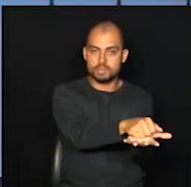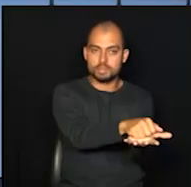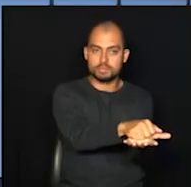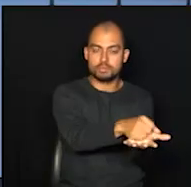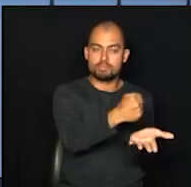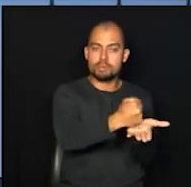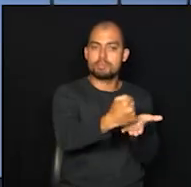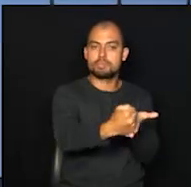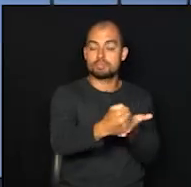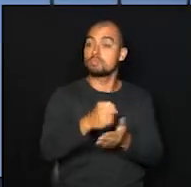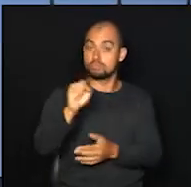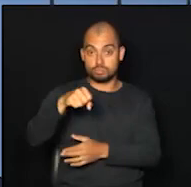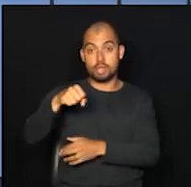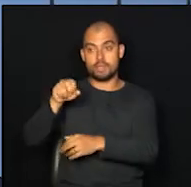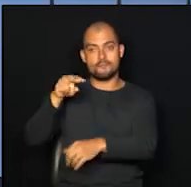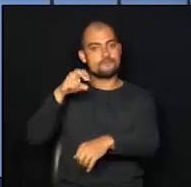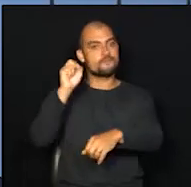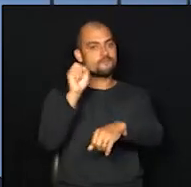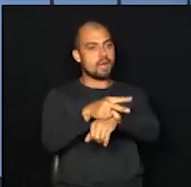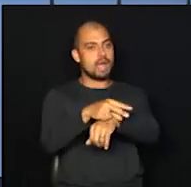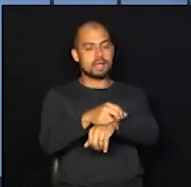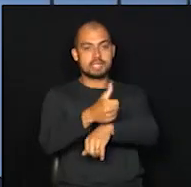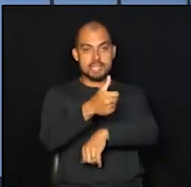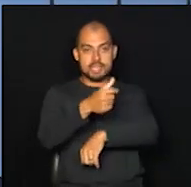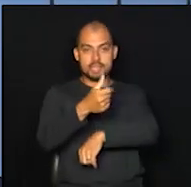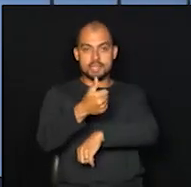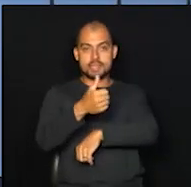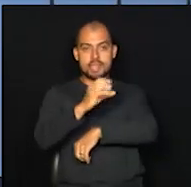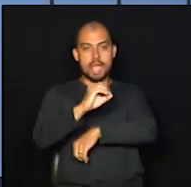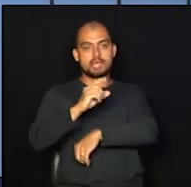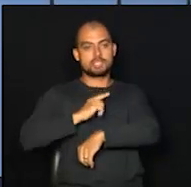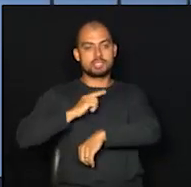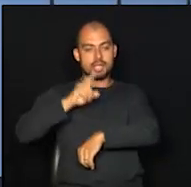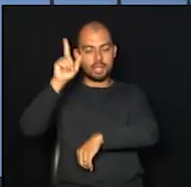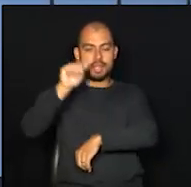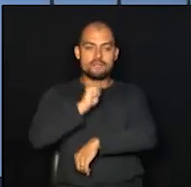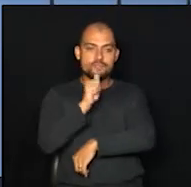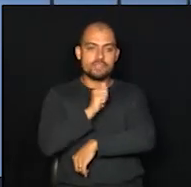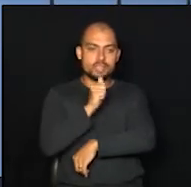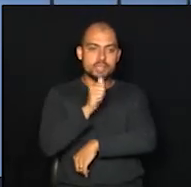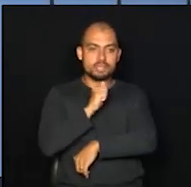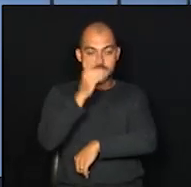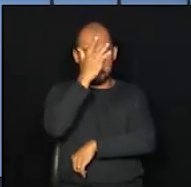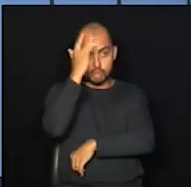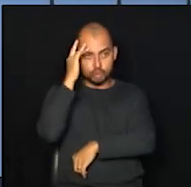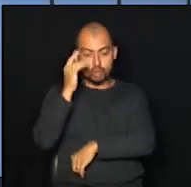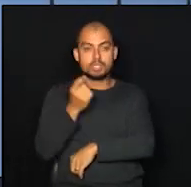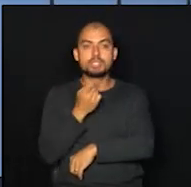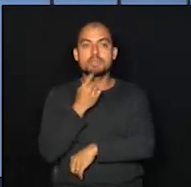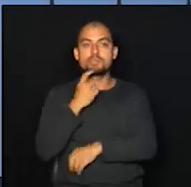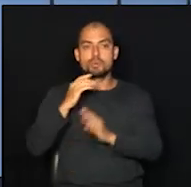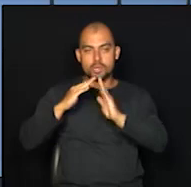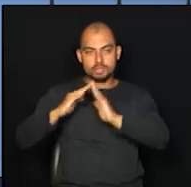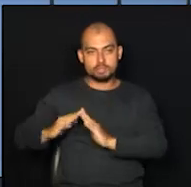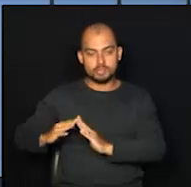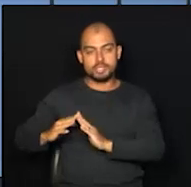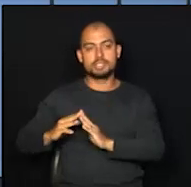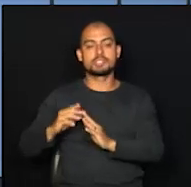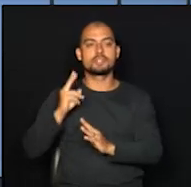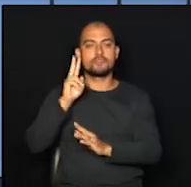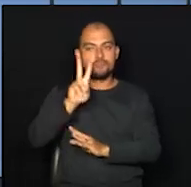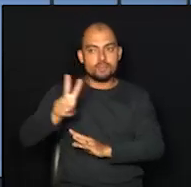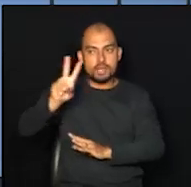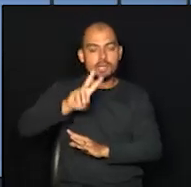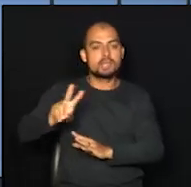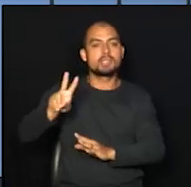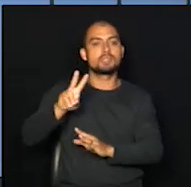temos 10 vagas abertas pelo Hop Hari aqui em Vinhedo. Então, os moradores de Campinas, Valinhos, Vinhedo e